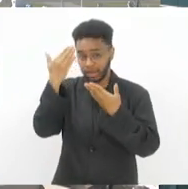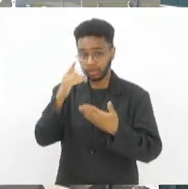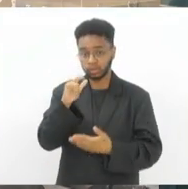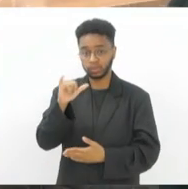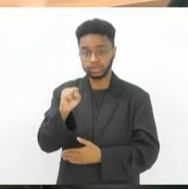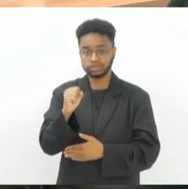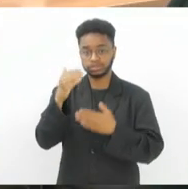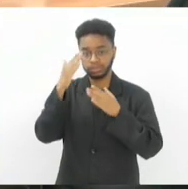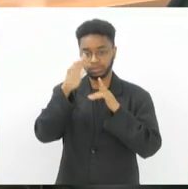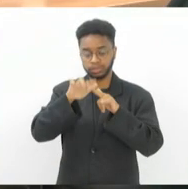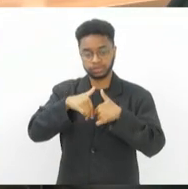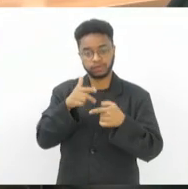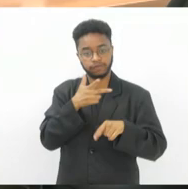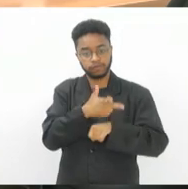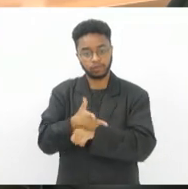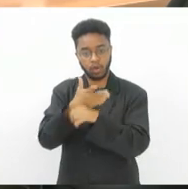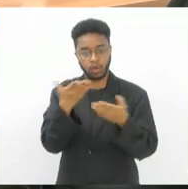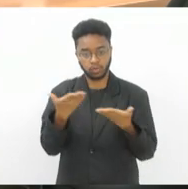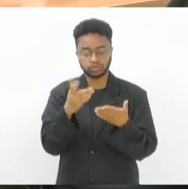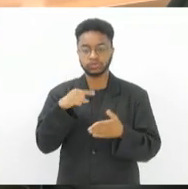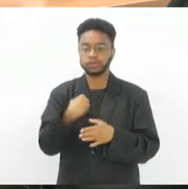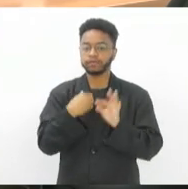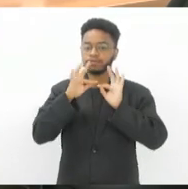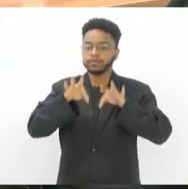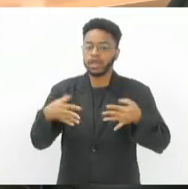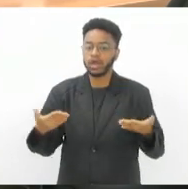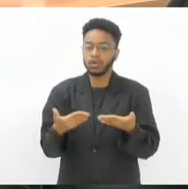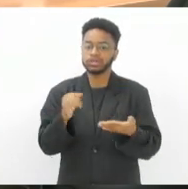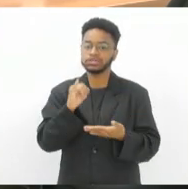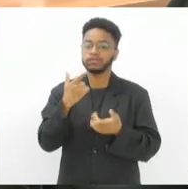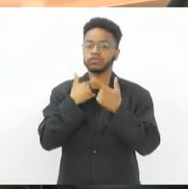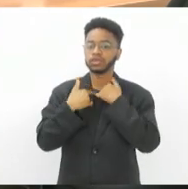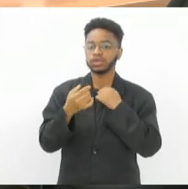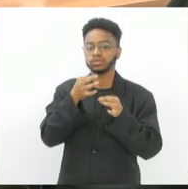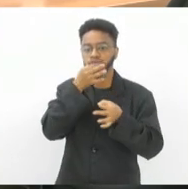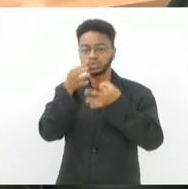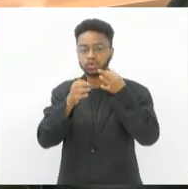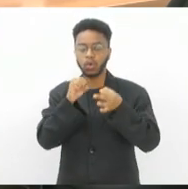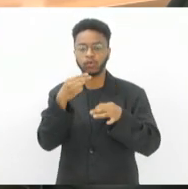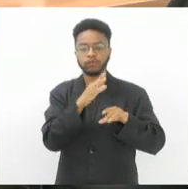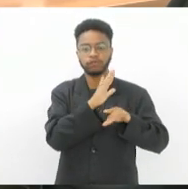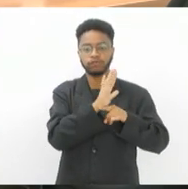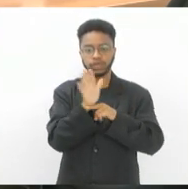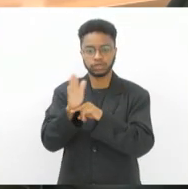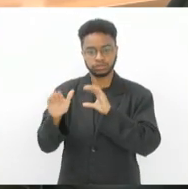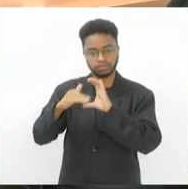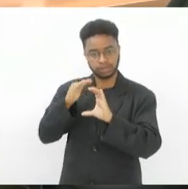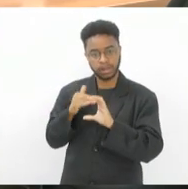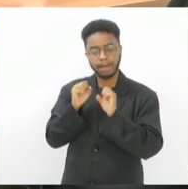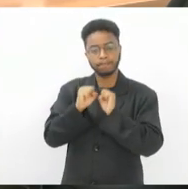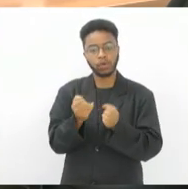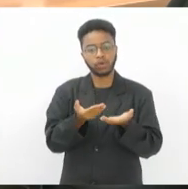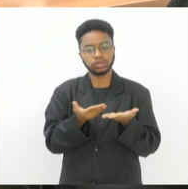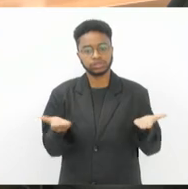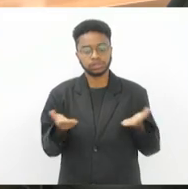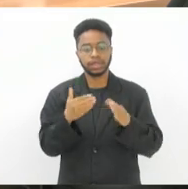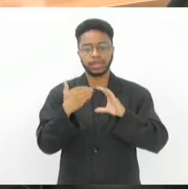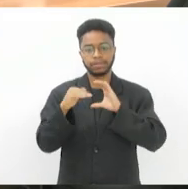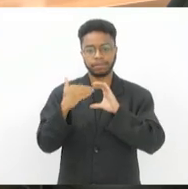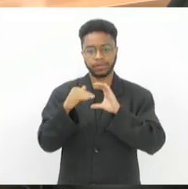hoje. O Bom Dia Alerj termina aqui. Se você quiser enviar sugestões ou vídeos aí da sua cidade, é só acessar nosso e-mail